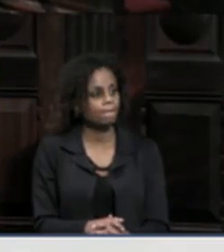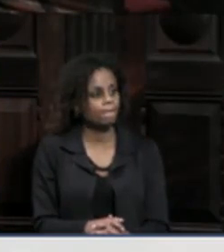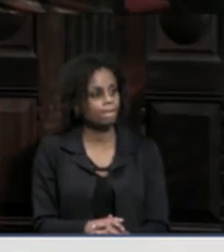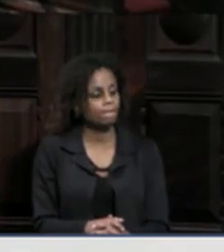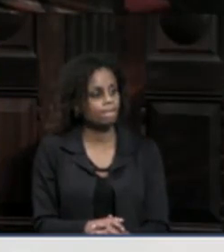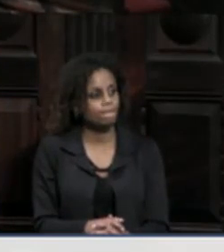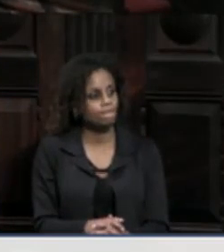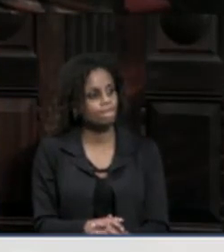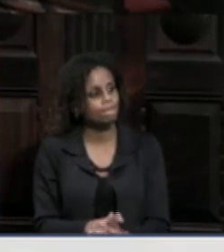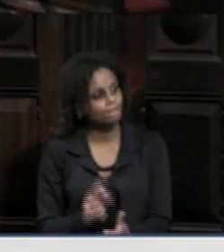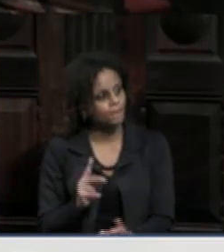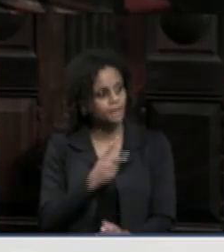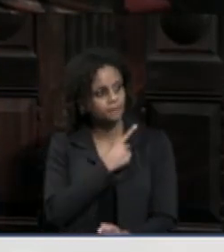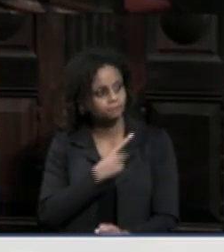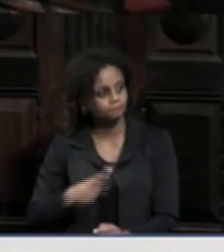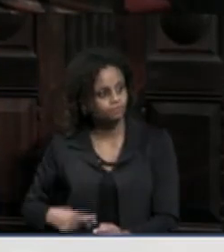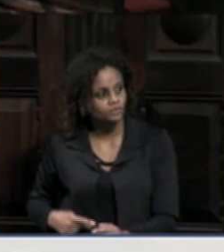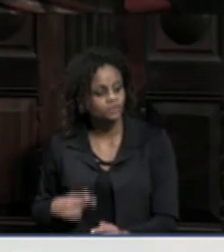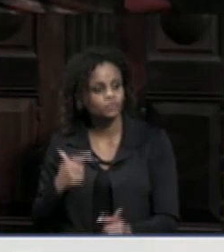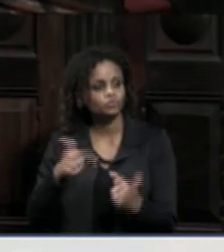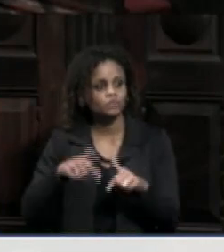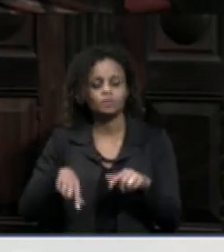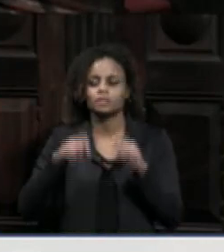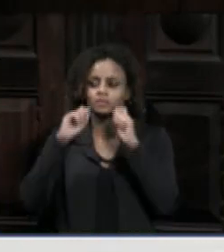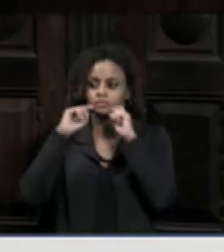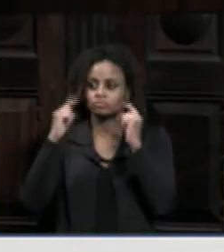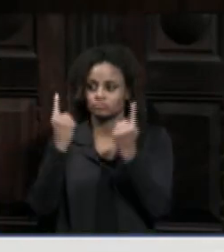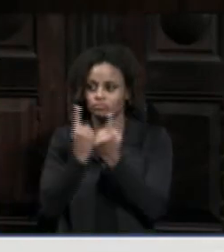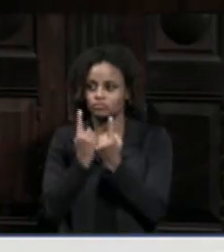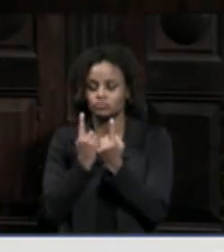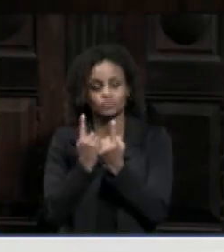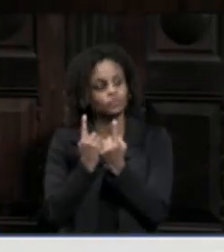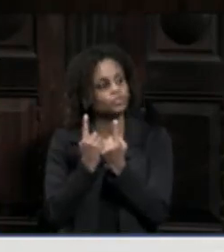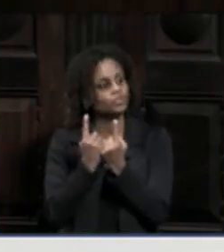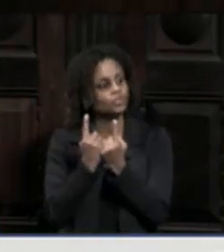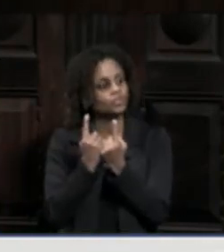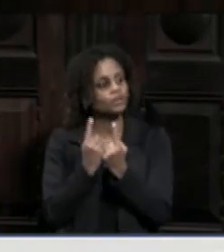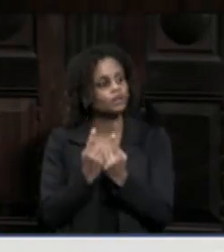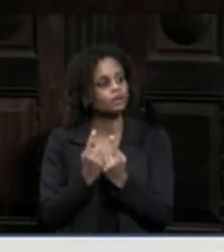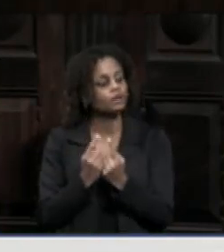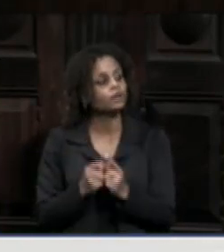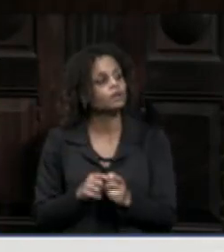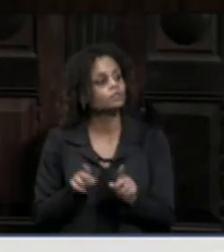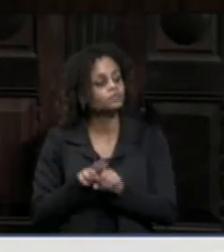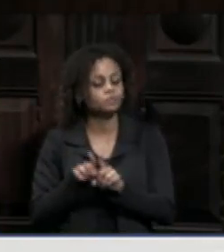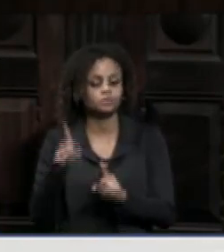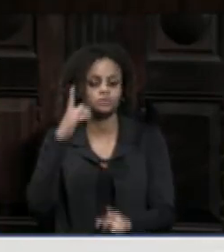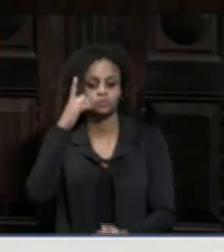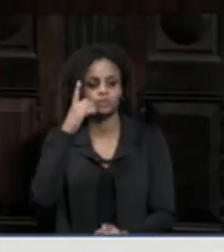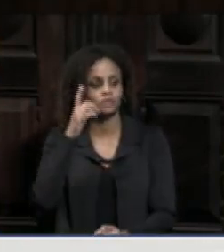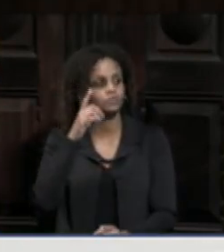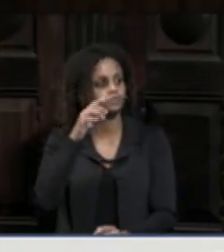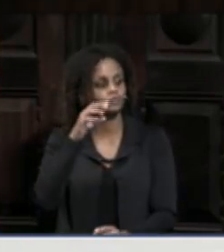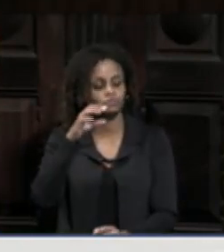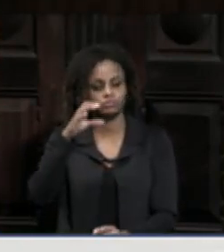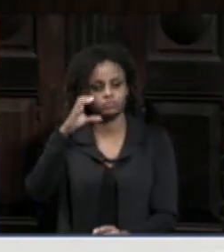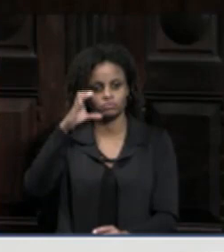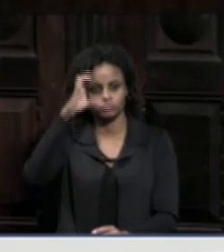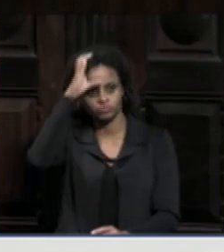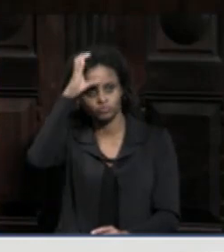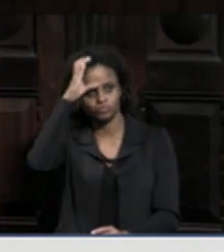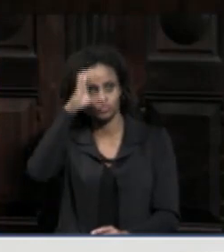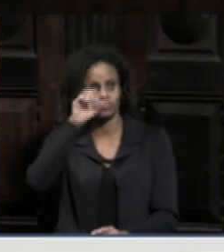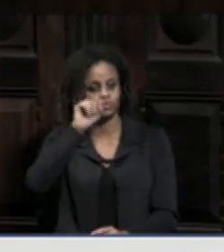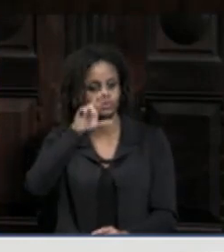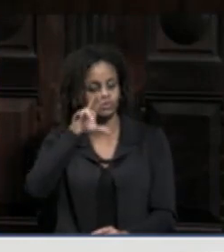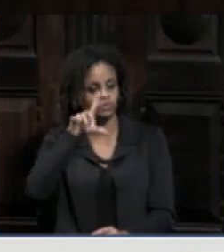Senhor presidente dos trabalhos desta sessão, nobre deputado Tio Carlos, senhoras deputadas presentes,